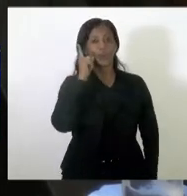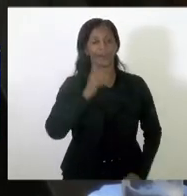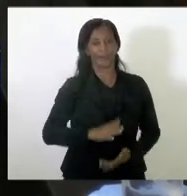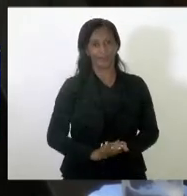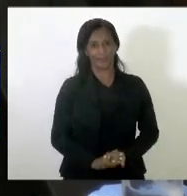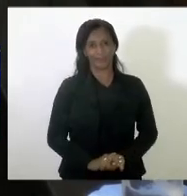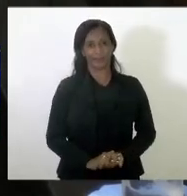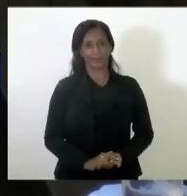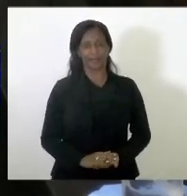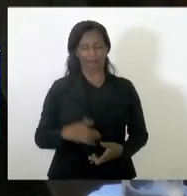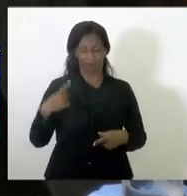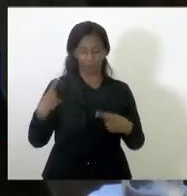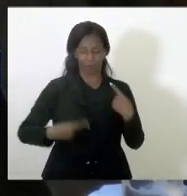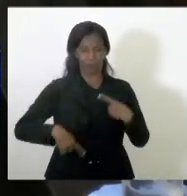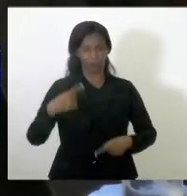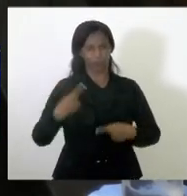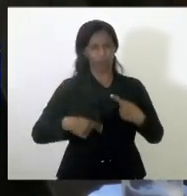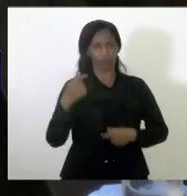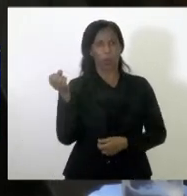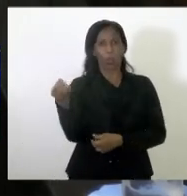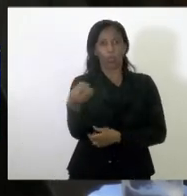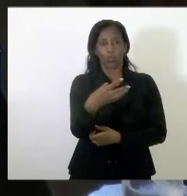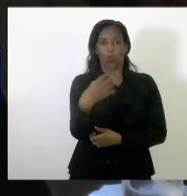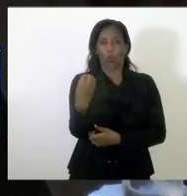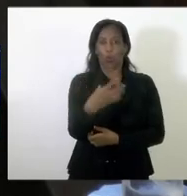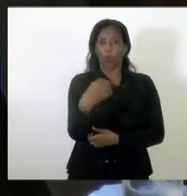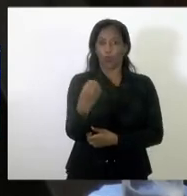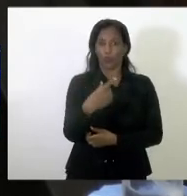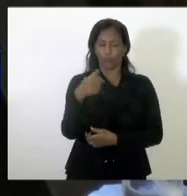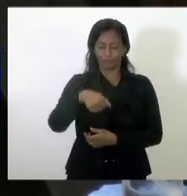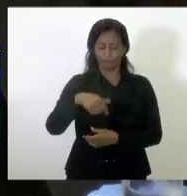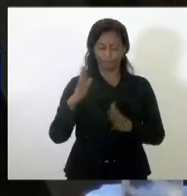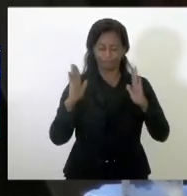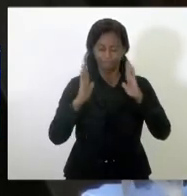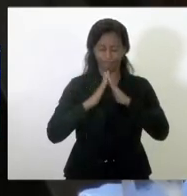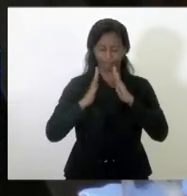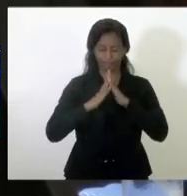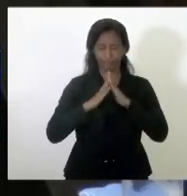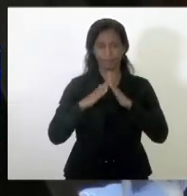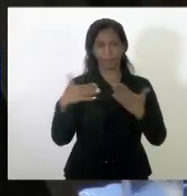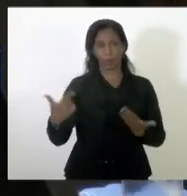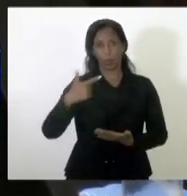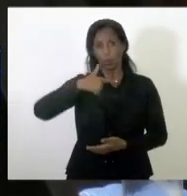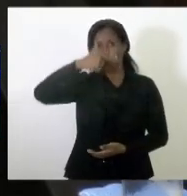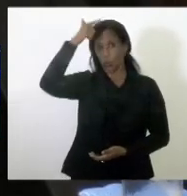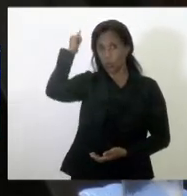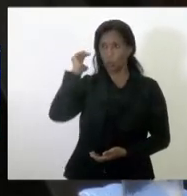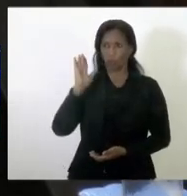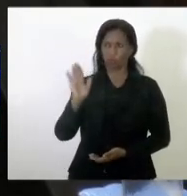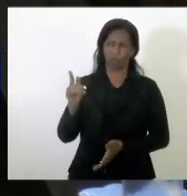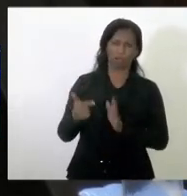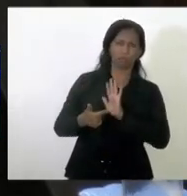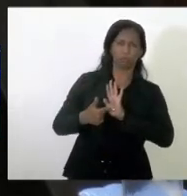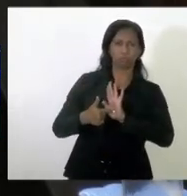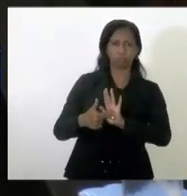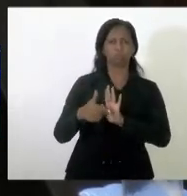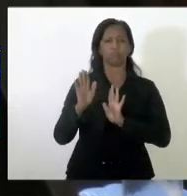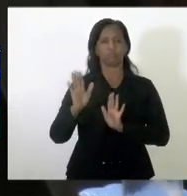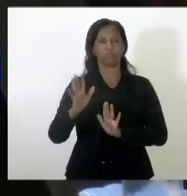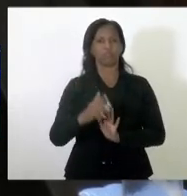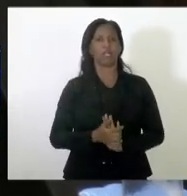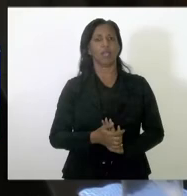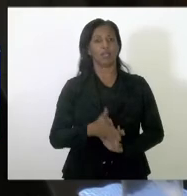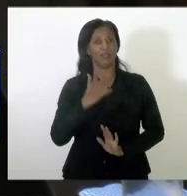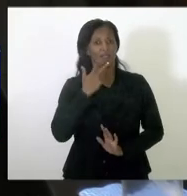a debater neste novo plenário, mas já debato há algum tempo, ao qual o deputado Luiz Paulo fez referência, e me